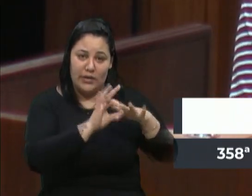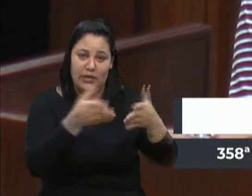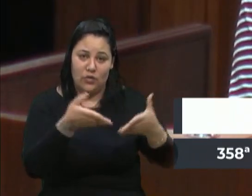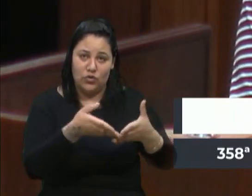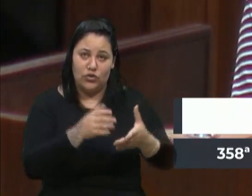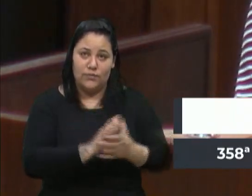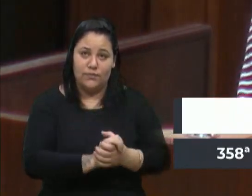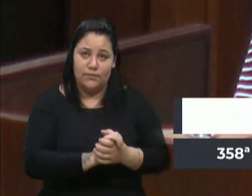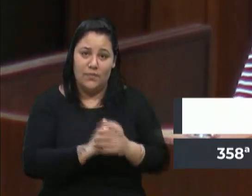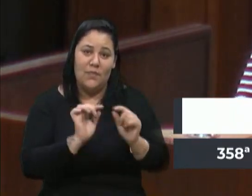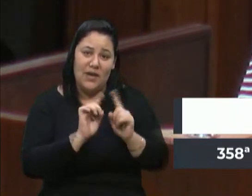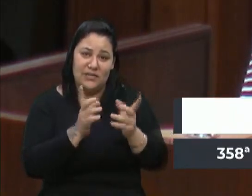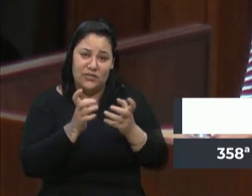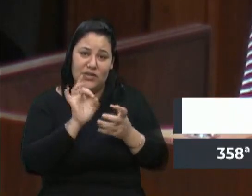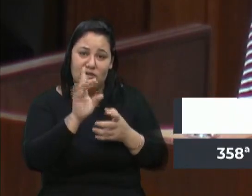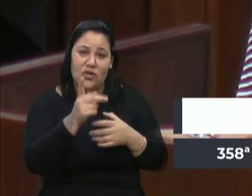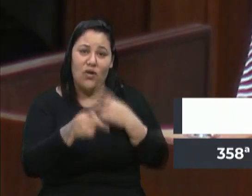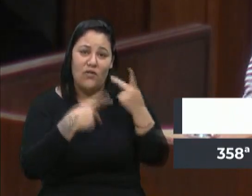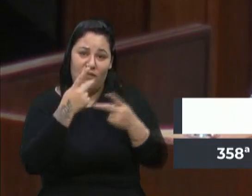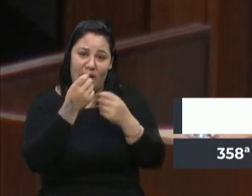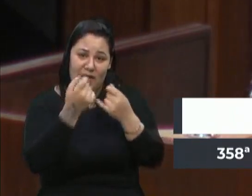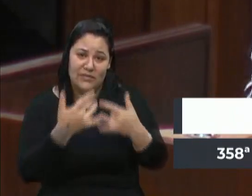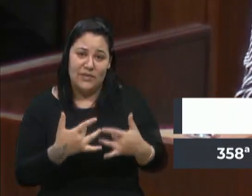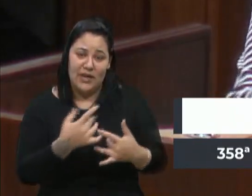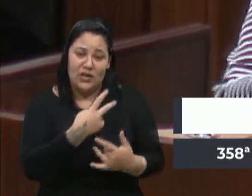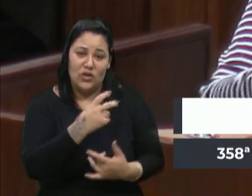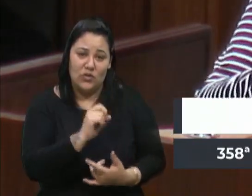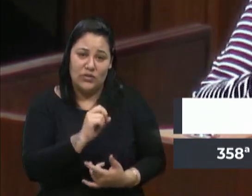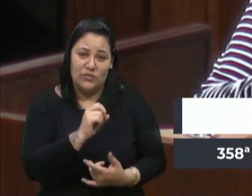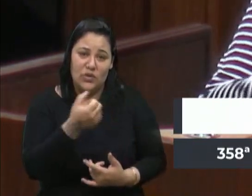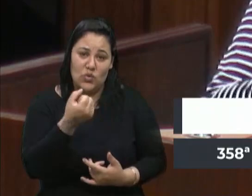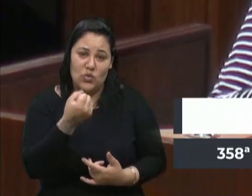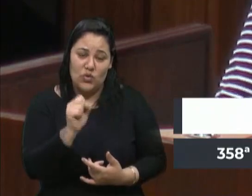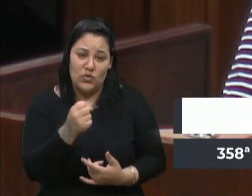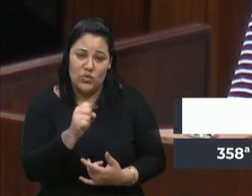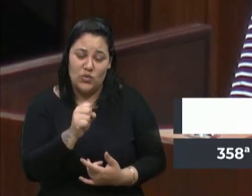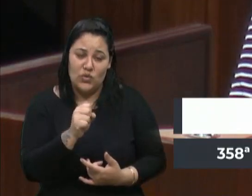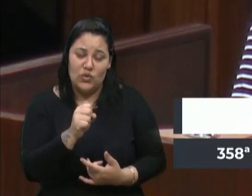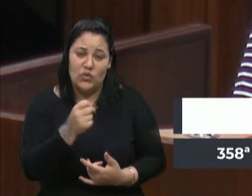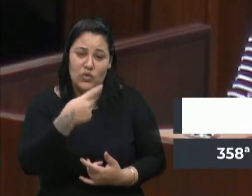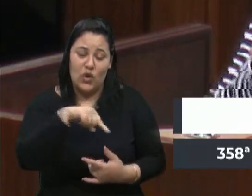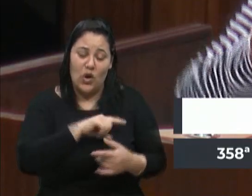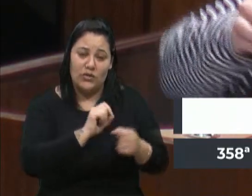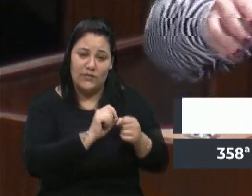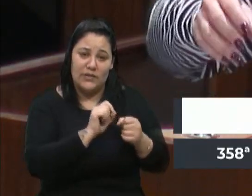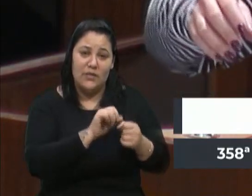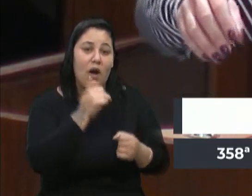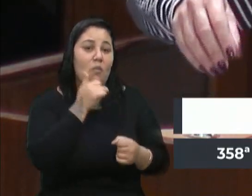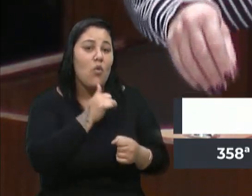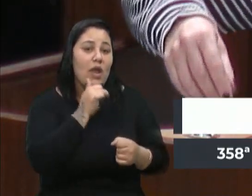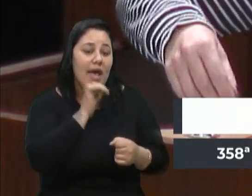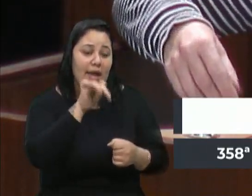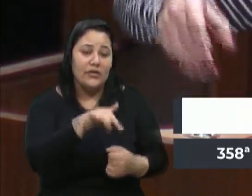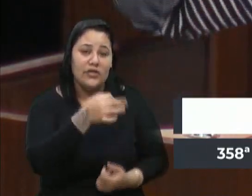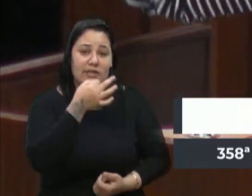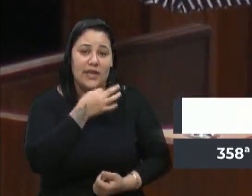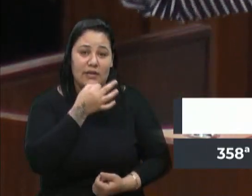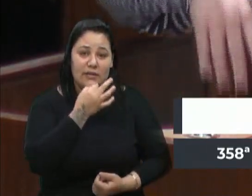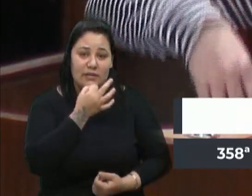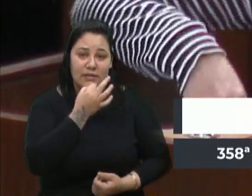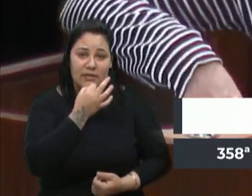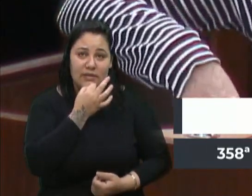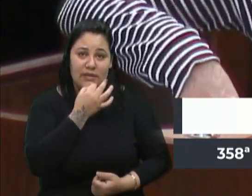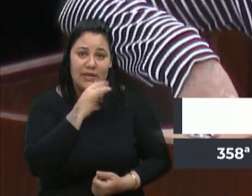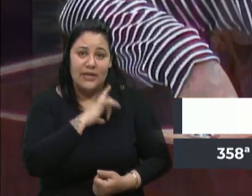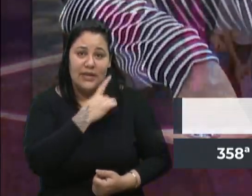momento. Mas eu queria comentar que em 2008, nós fizemos, as mulheres de Caxias, ali tem